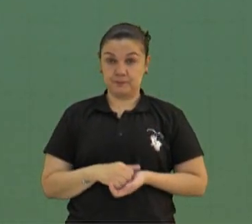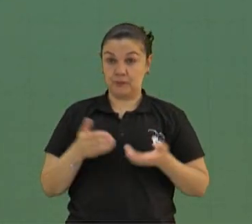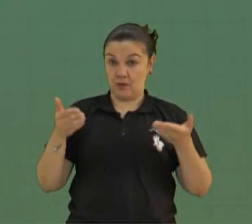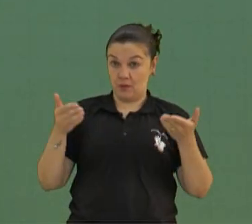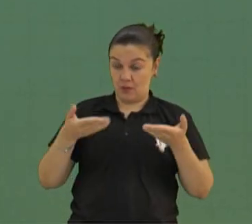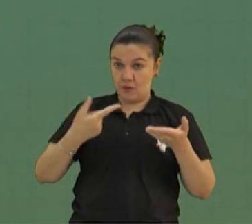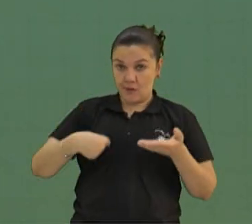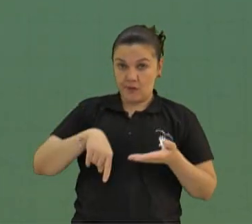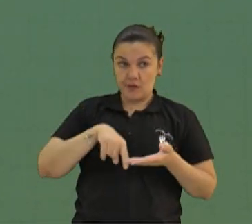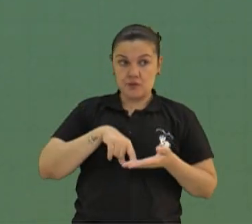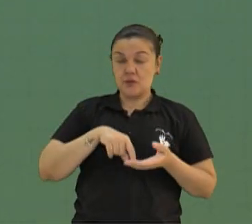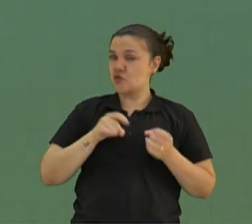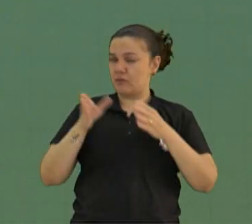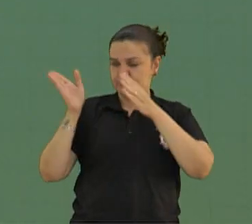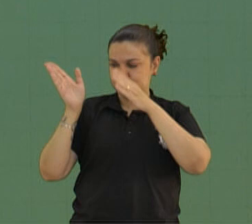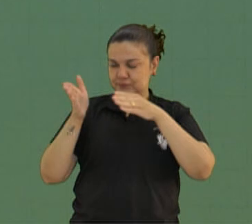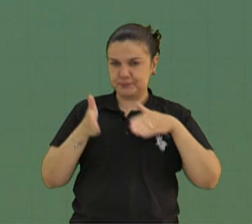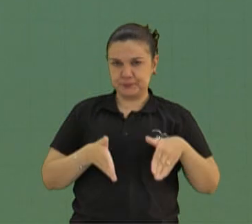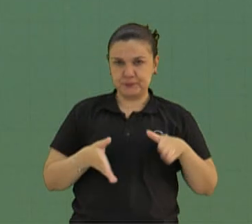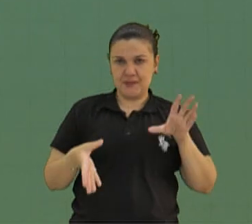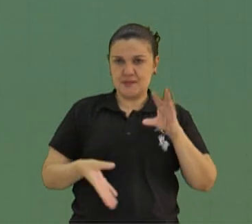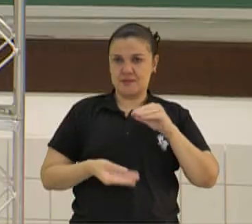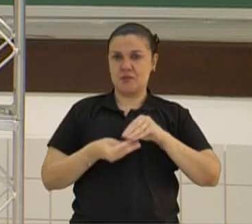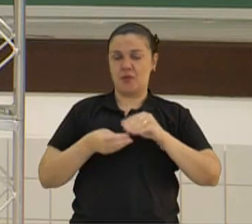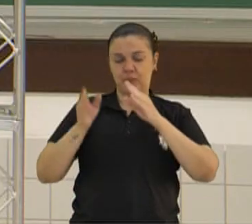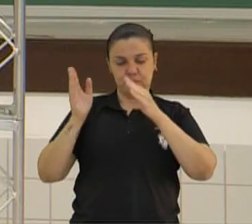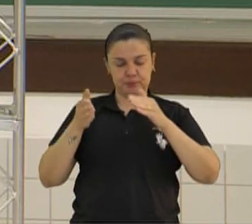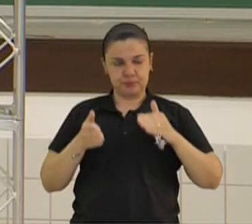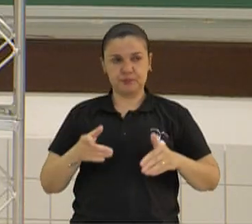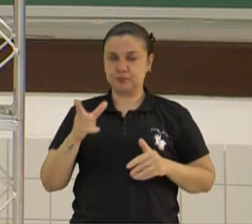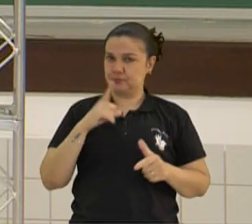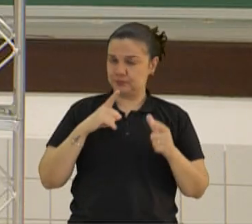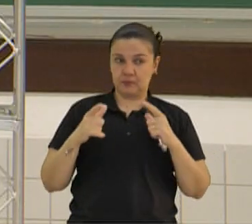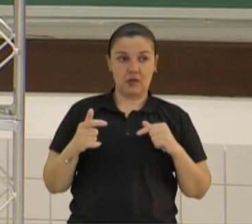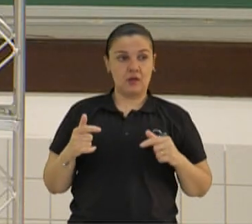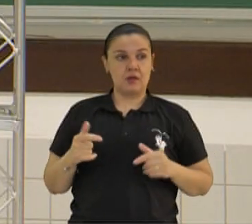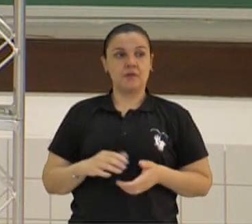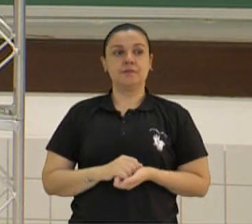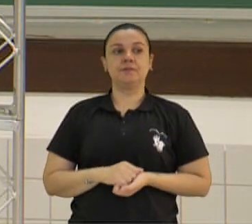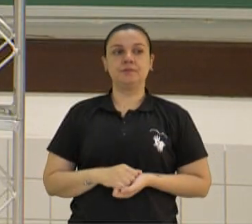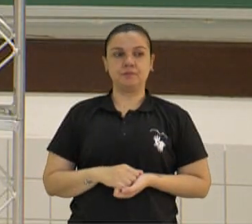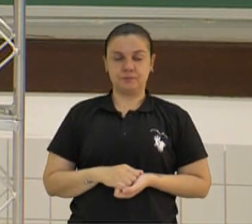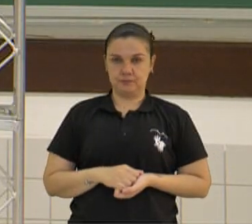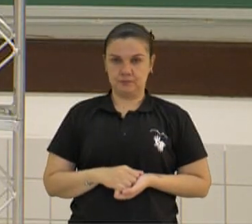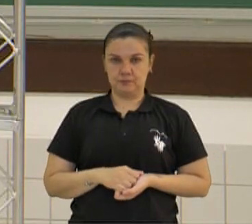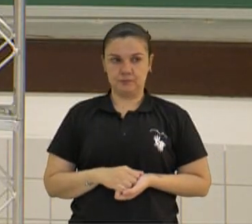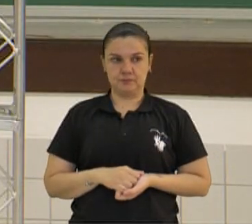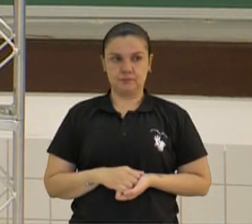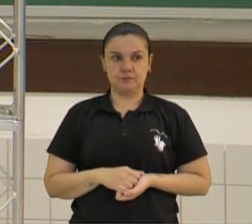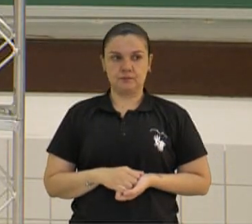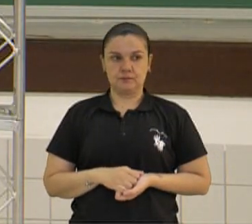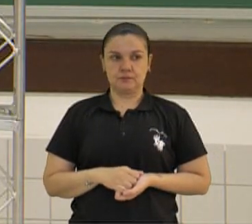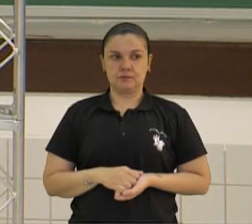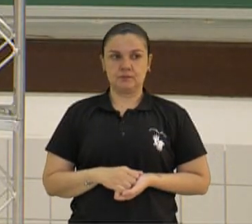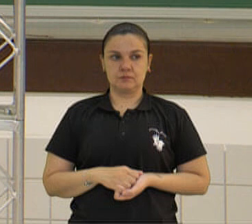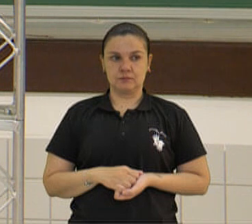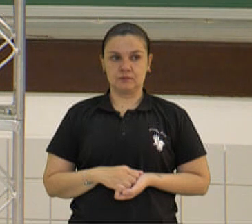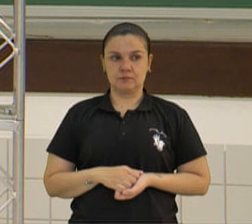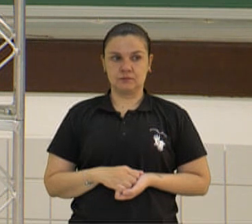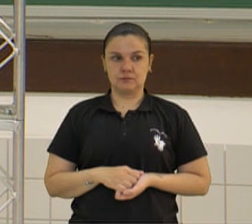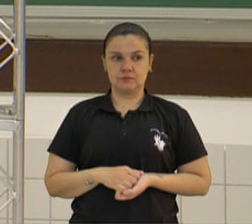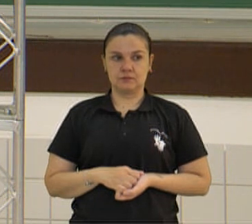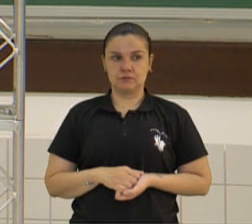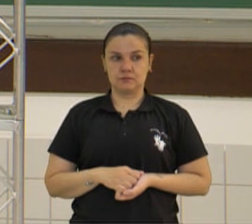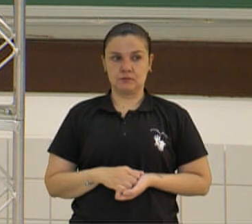Agora nós podemos simplificar, vamos simplificar, eu posso cortar a constante com essa constante, eu